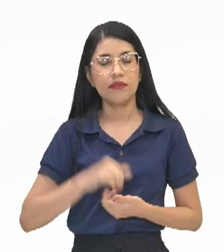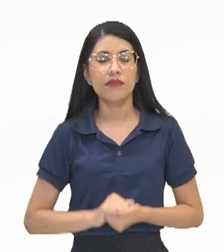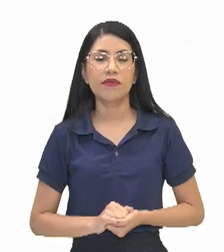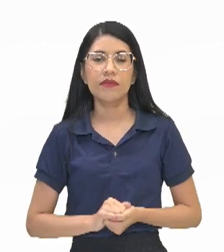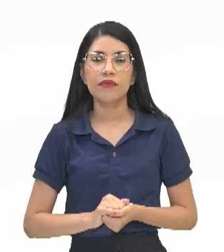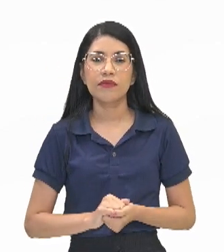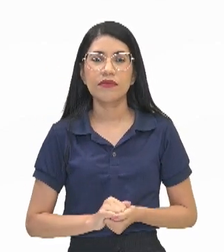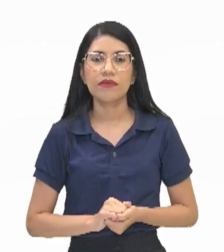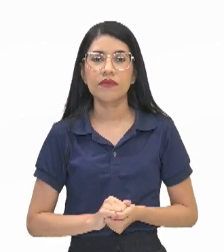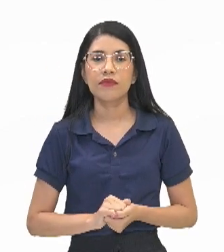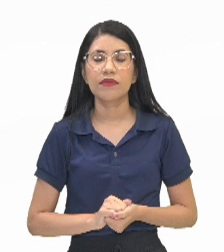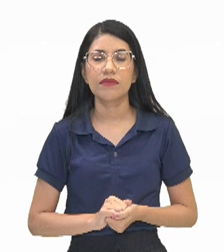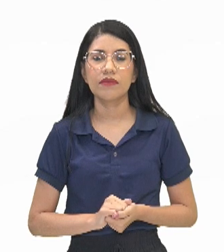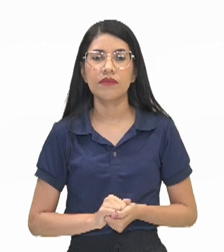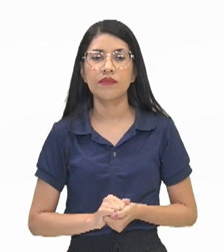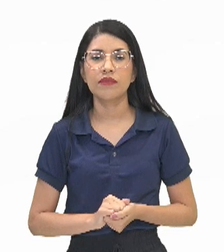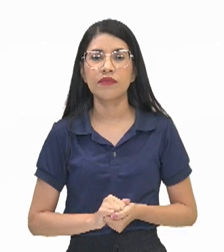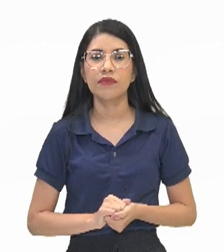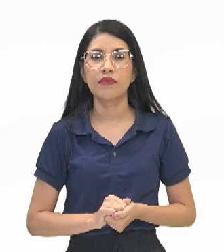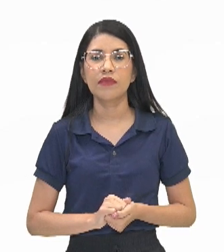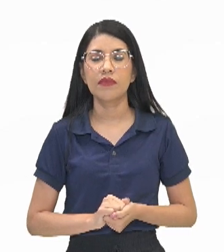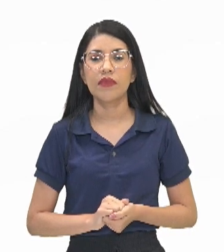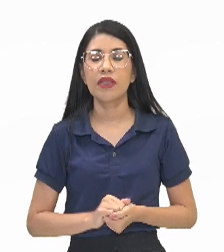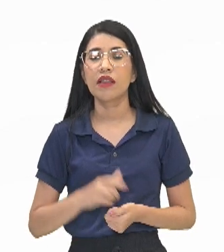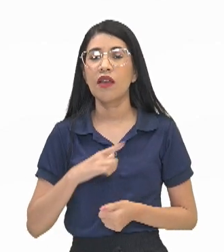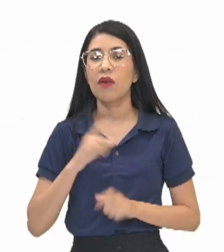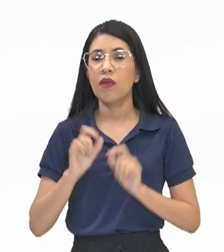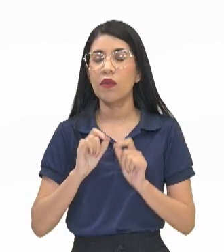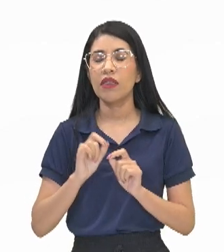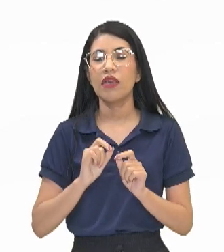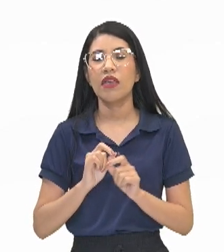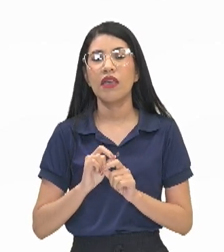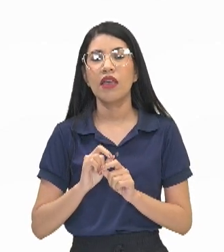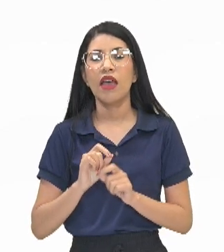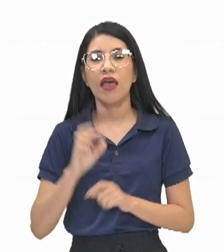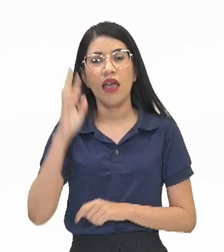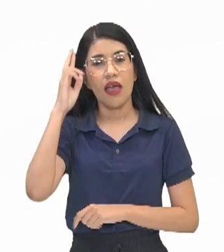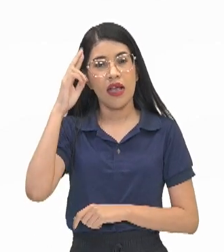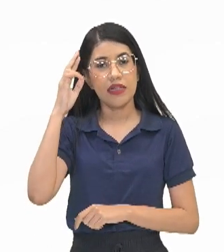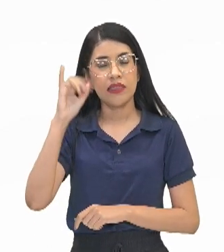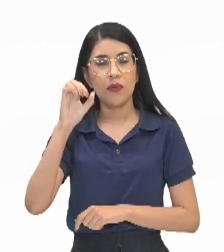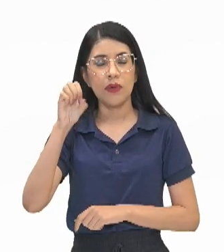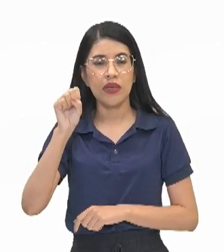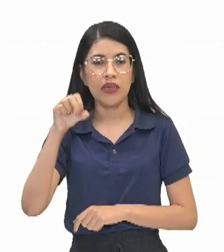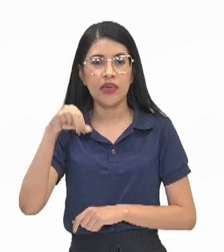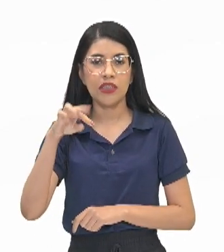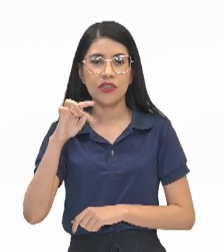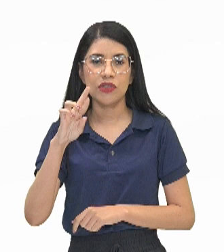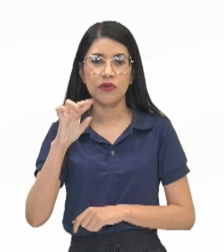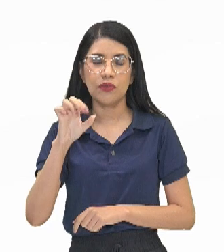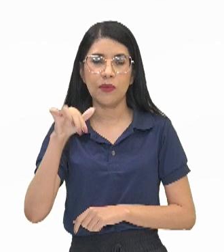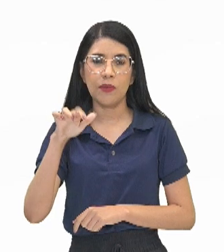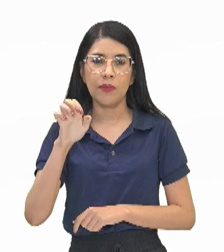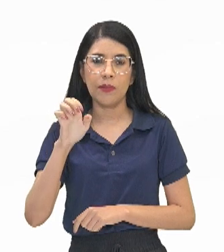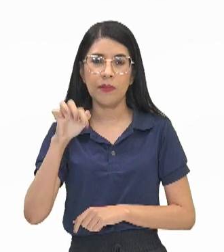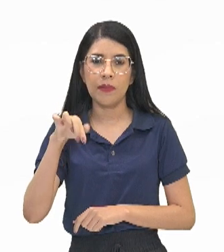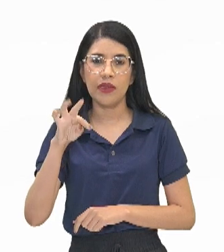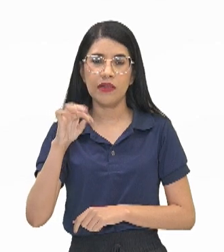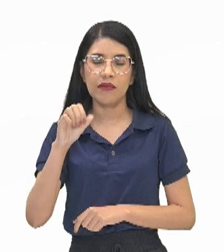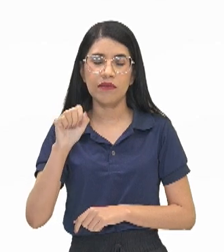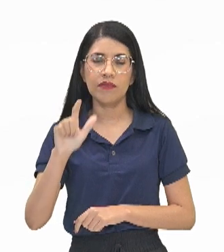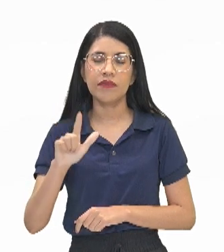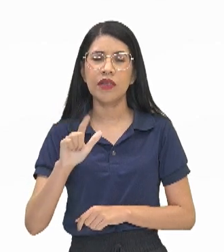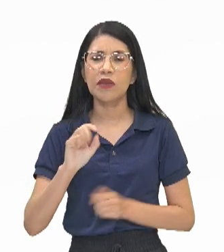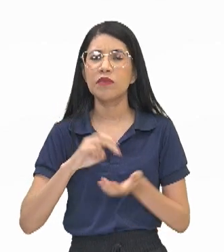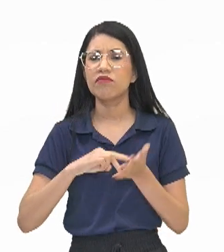Chama-se razão instrumental, né? Então, olha só. A razão instrumental, o que eles querem dizer